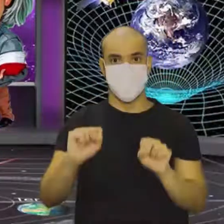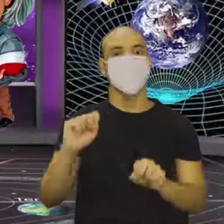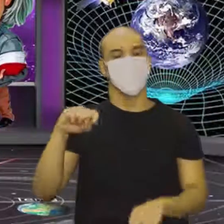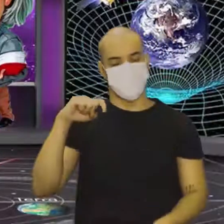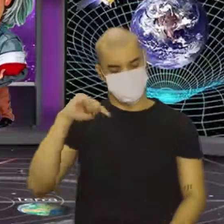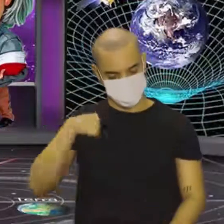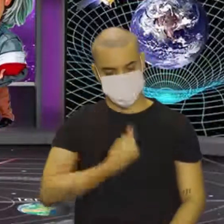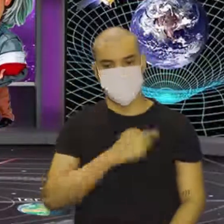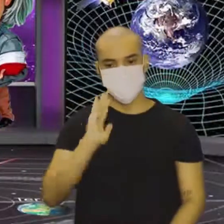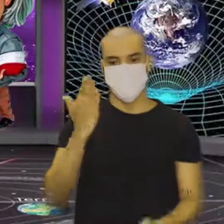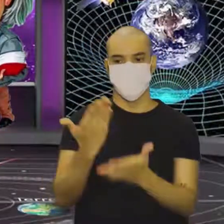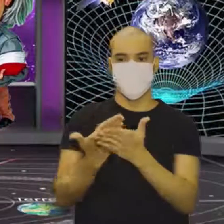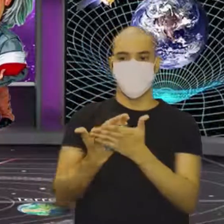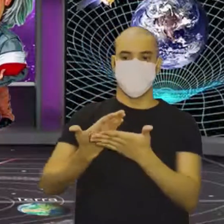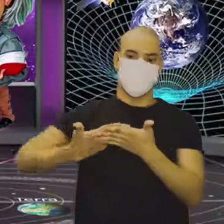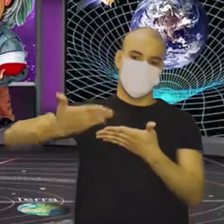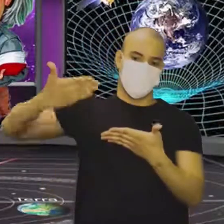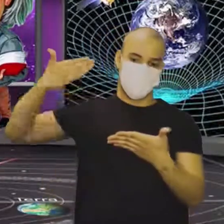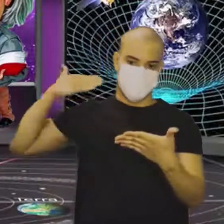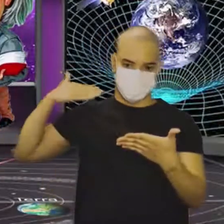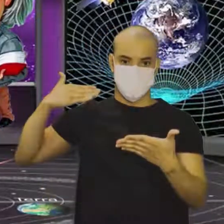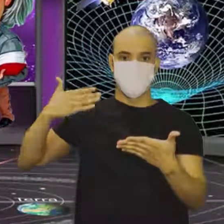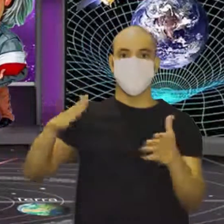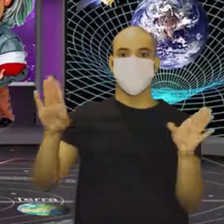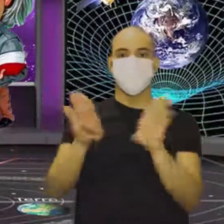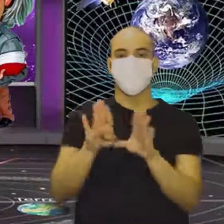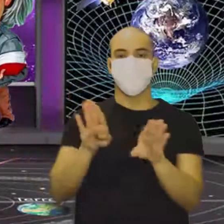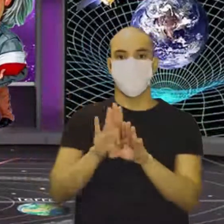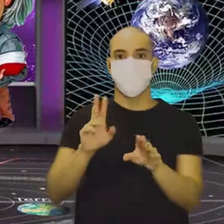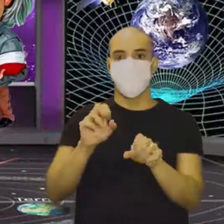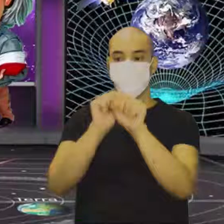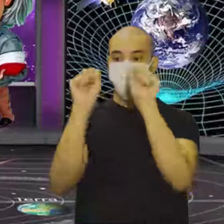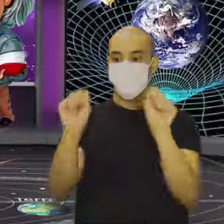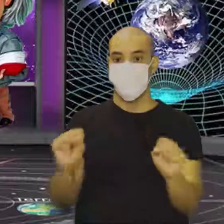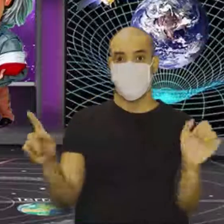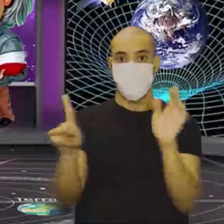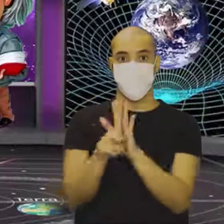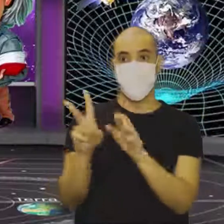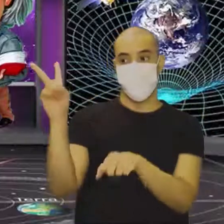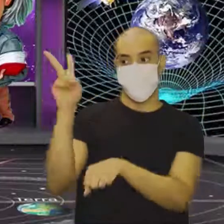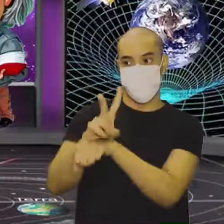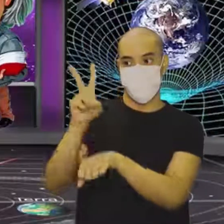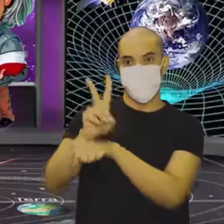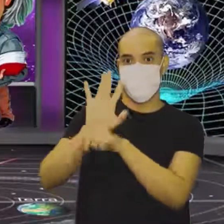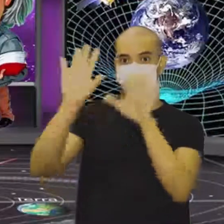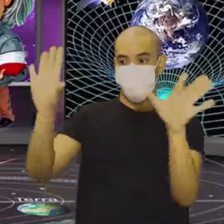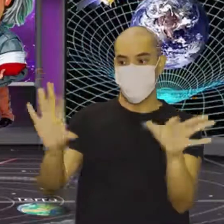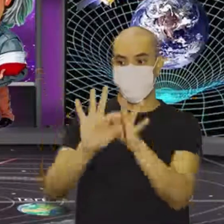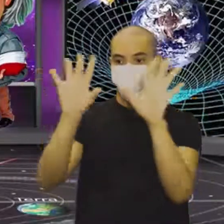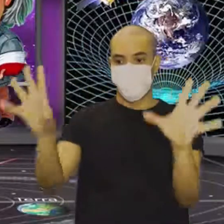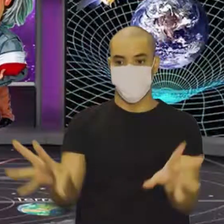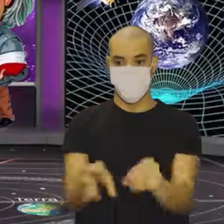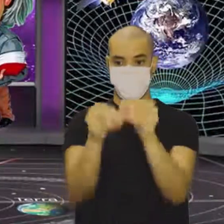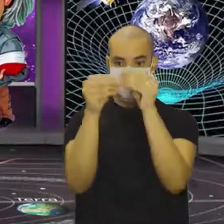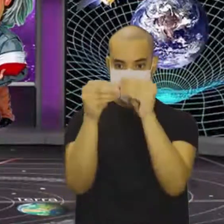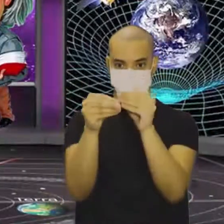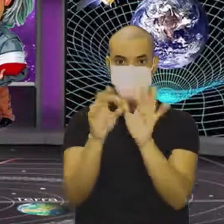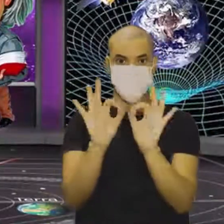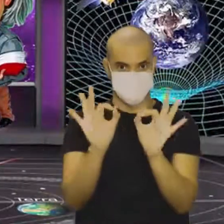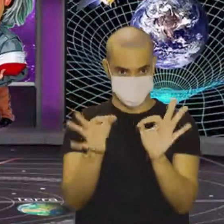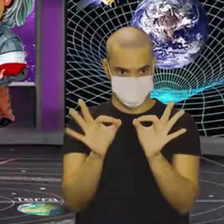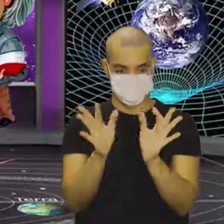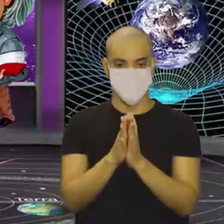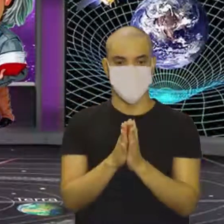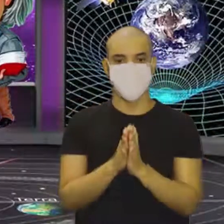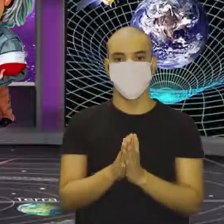isso daí em aulas passadas, ok? E o sistema de proteção vai estar entrando e complementando isso daí. Vamos ver ali